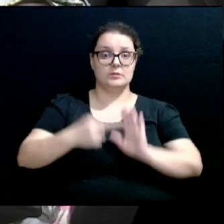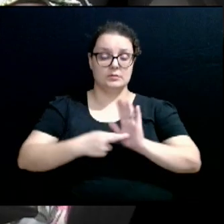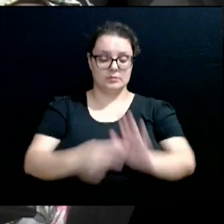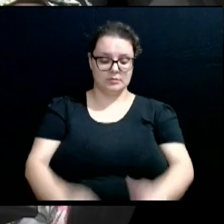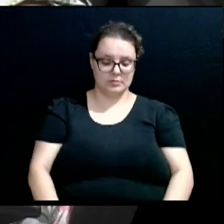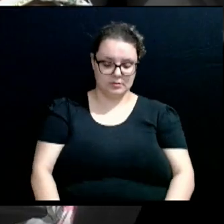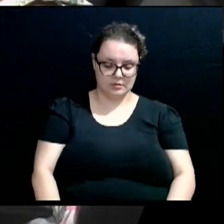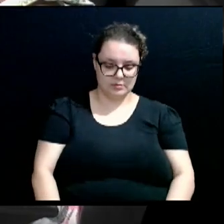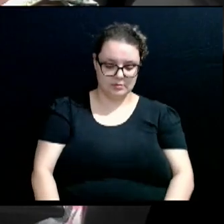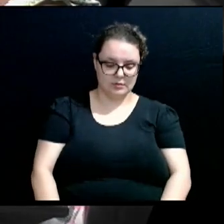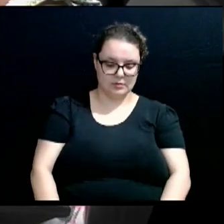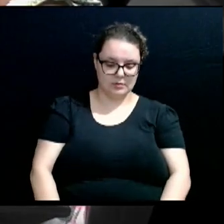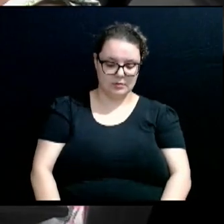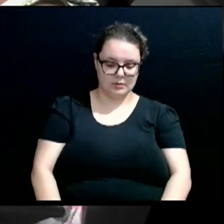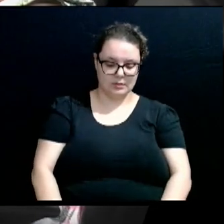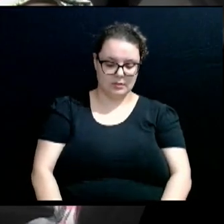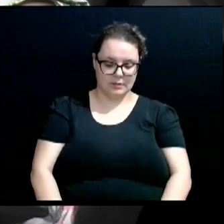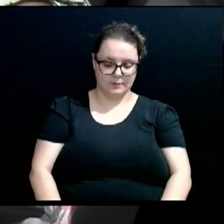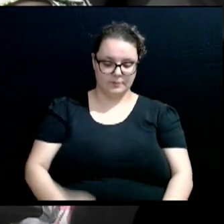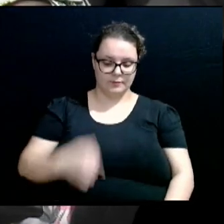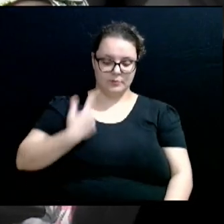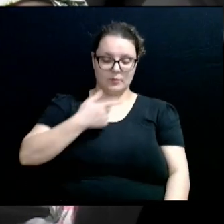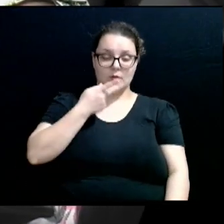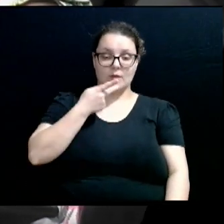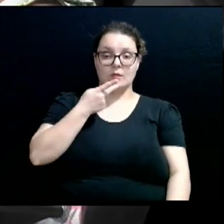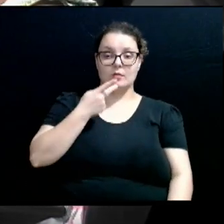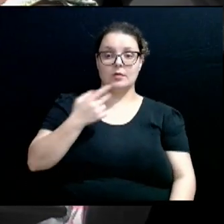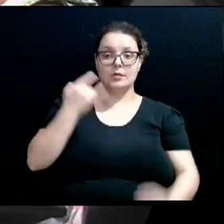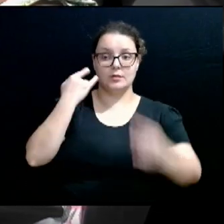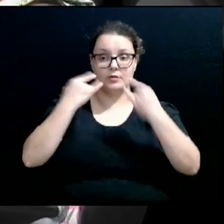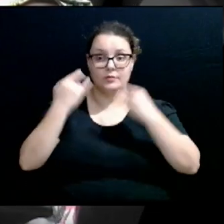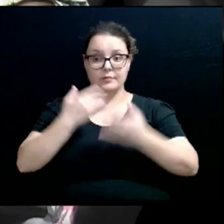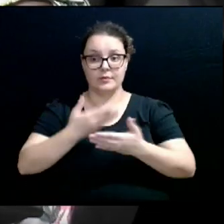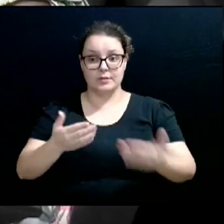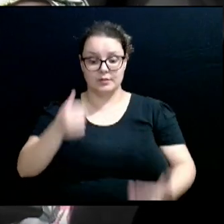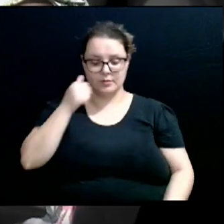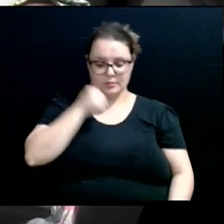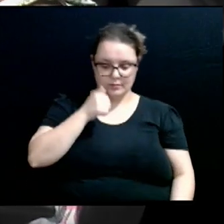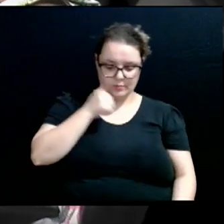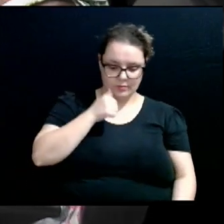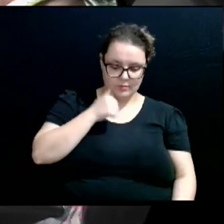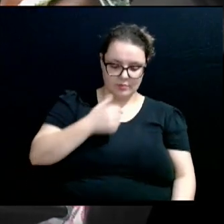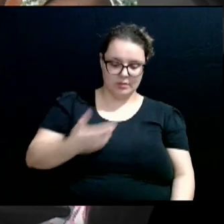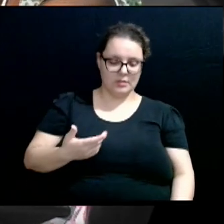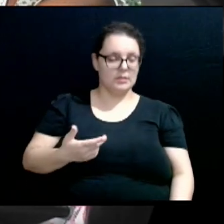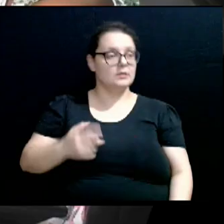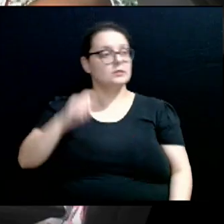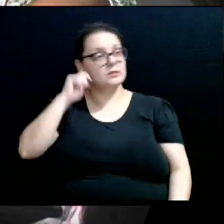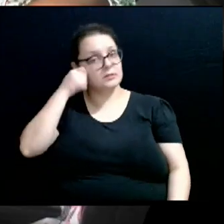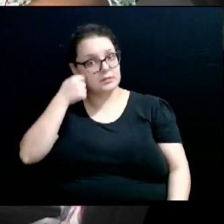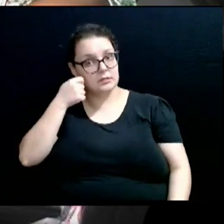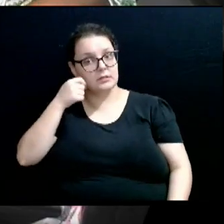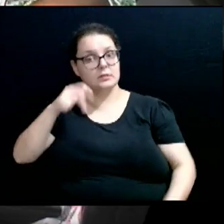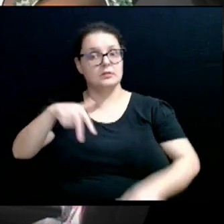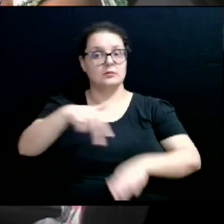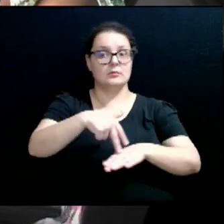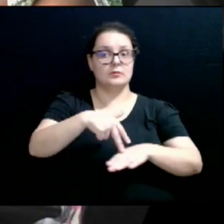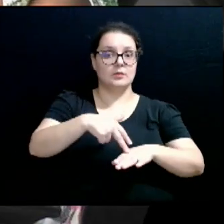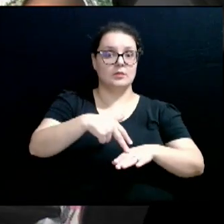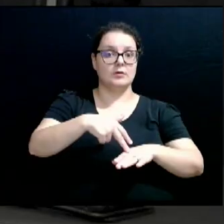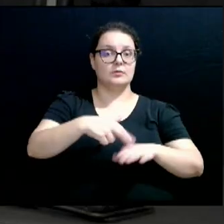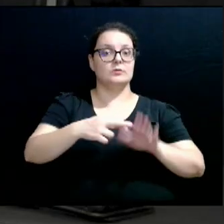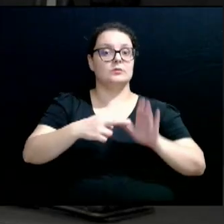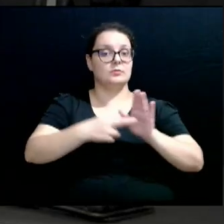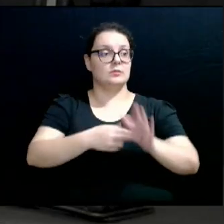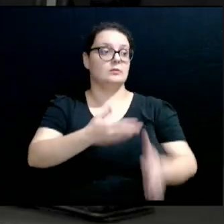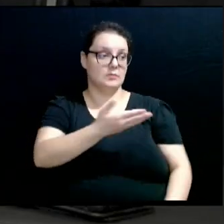de inspiração. Vocês, como mulheres negras em postos de liderança, vocês são referência, né? Para que outras